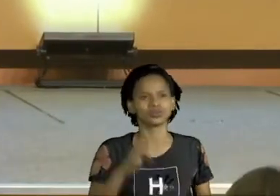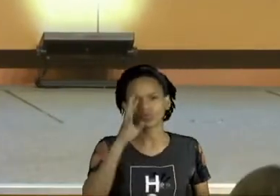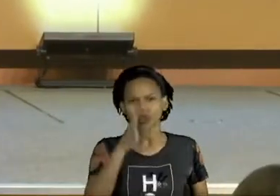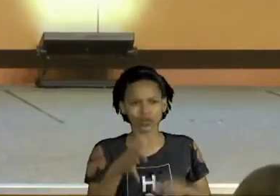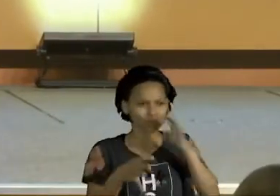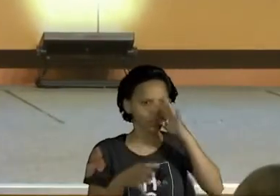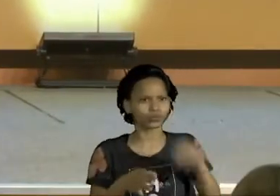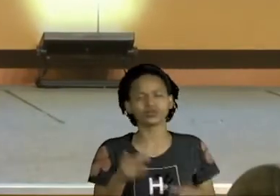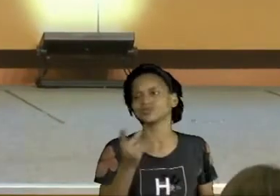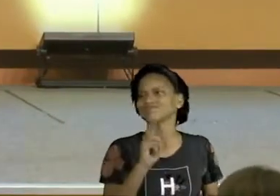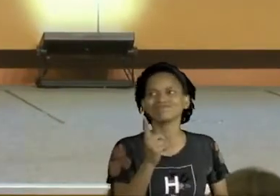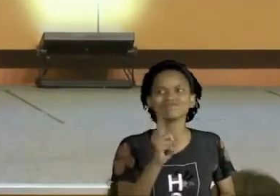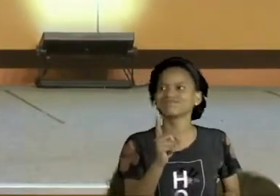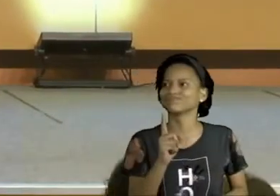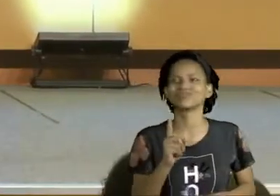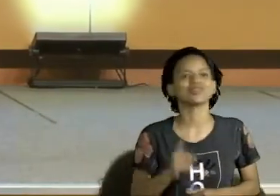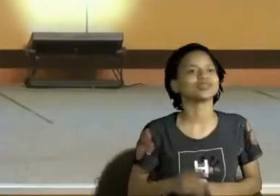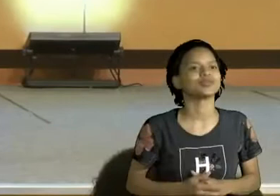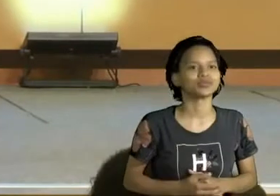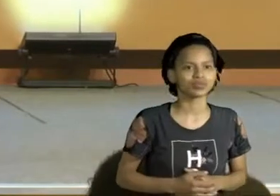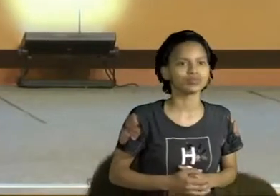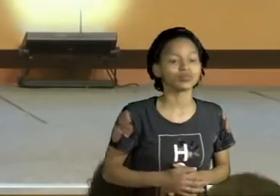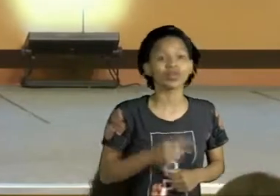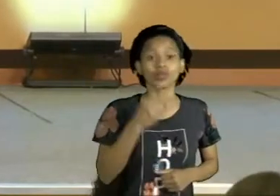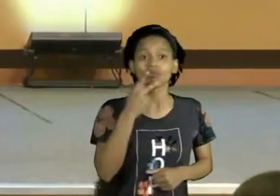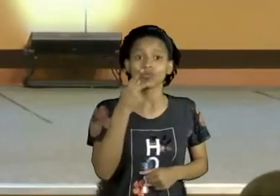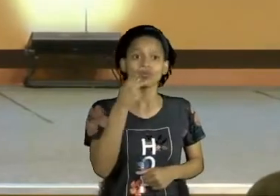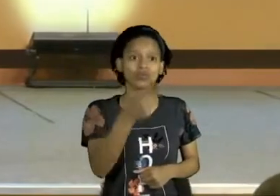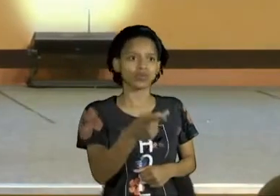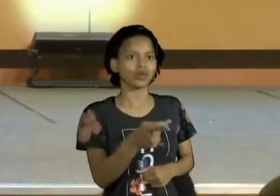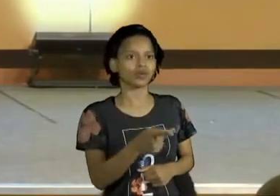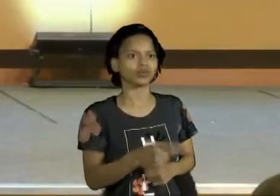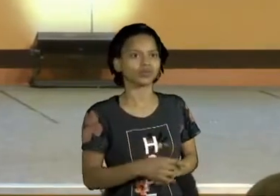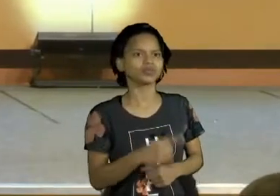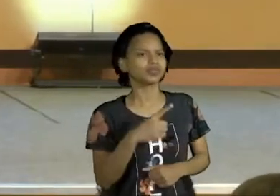eu vos... Tem alívio de Deus.